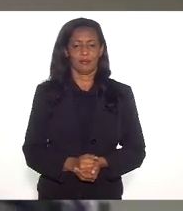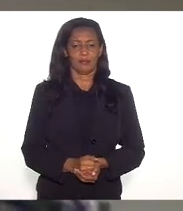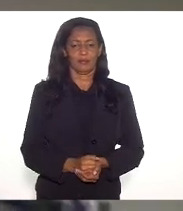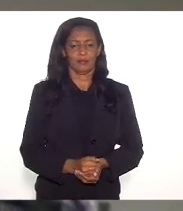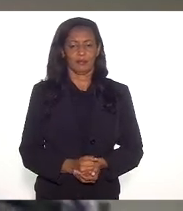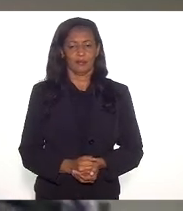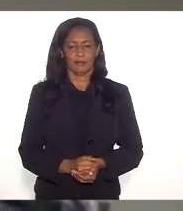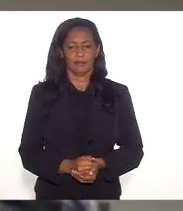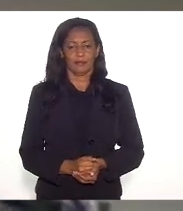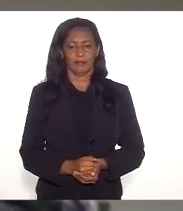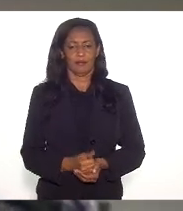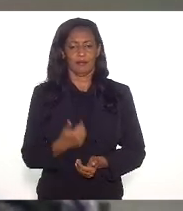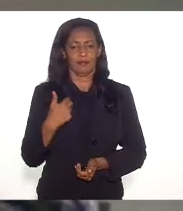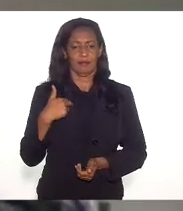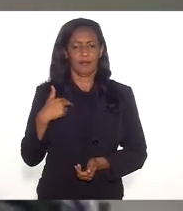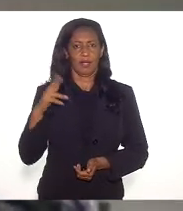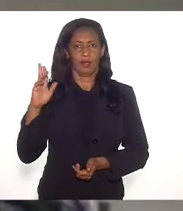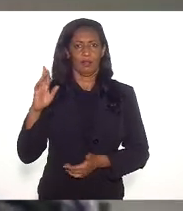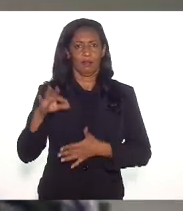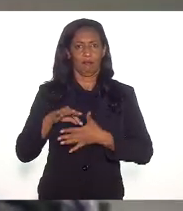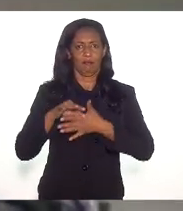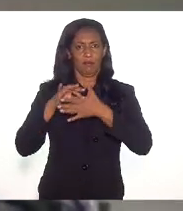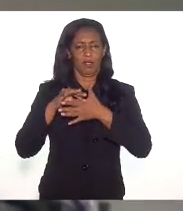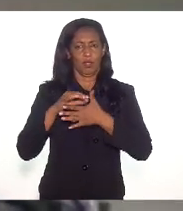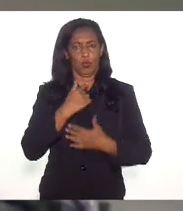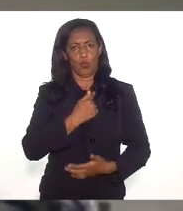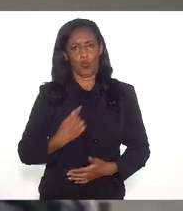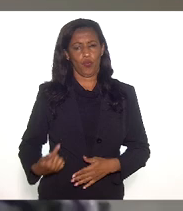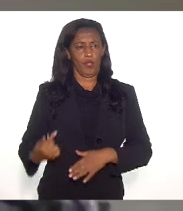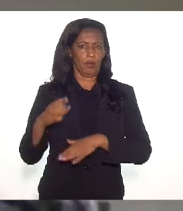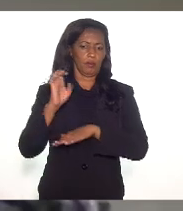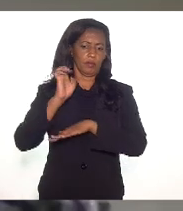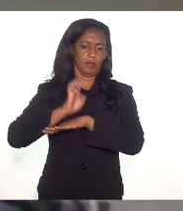Eu estou representando aqui o governo do estado, né?